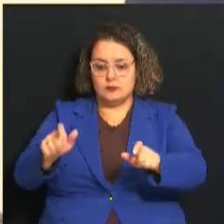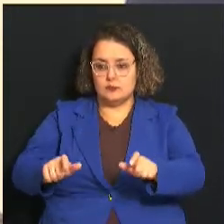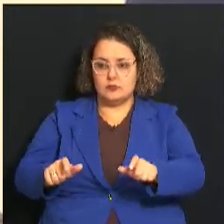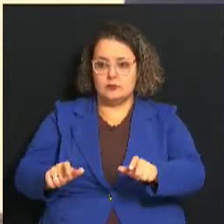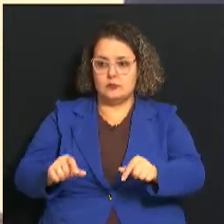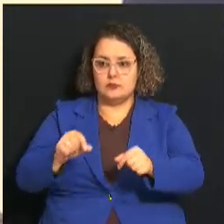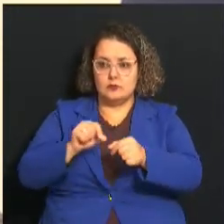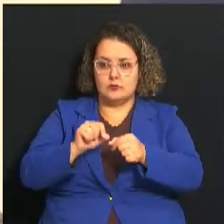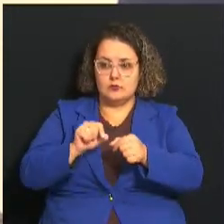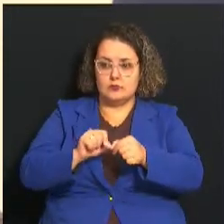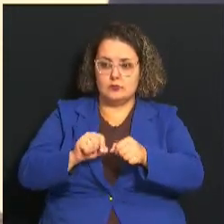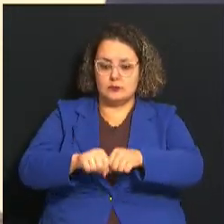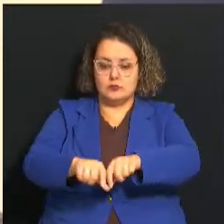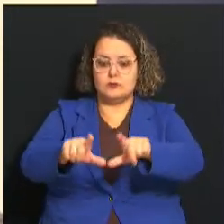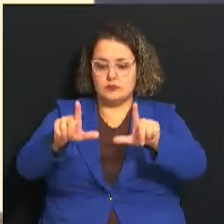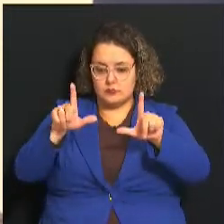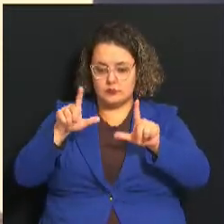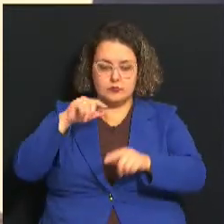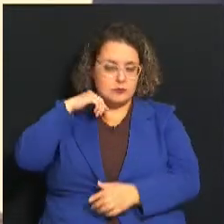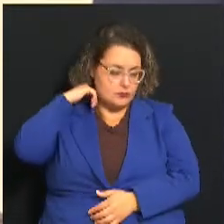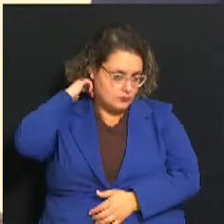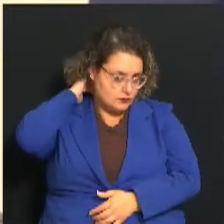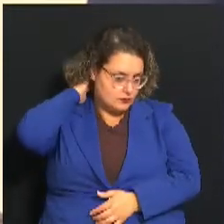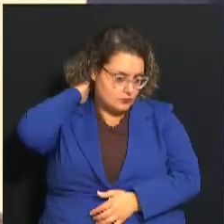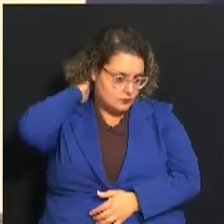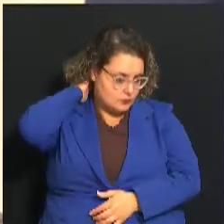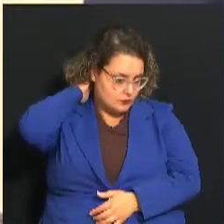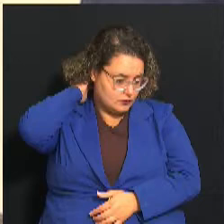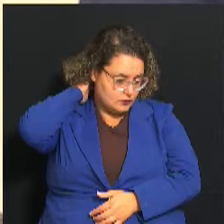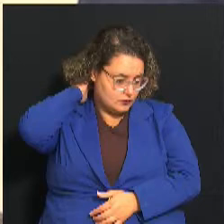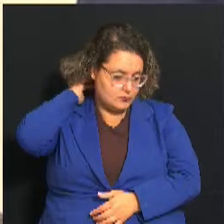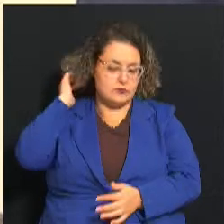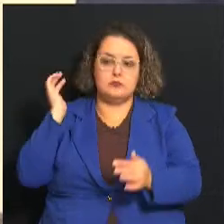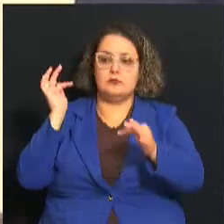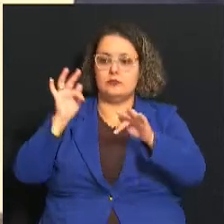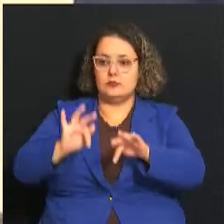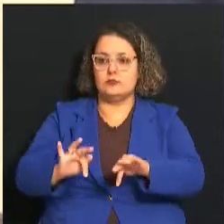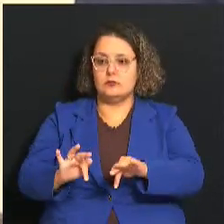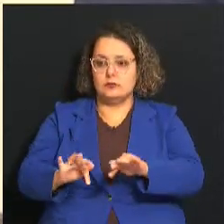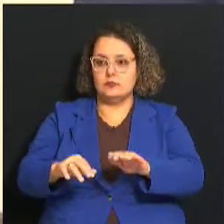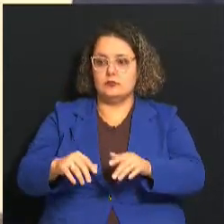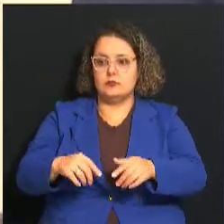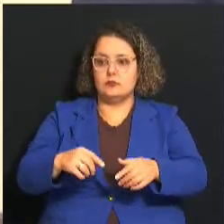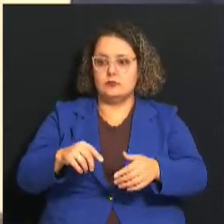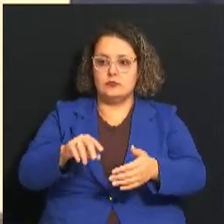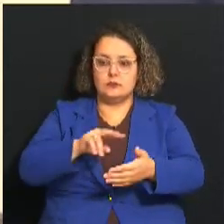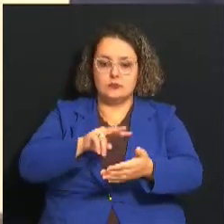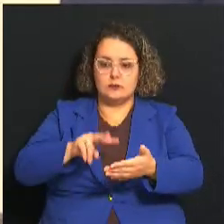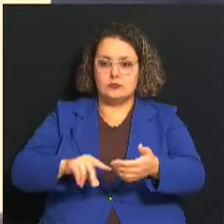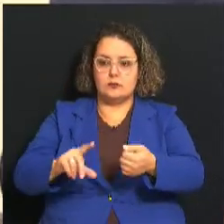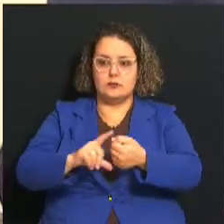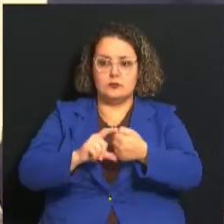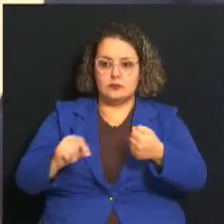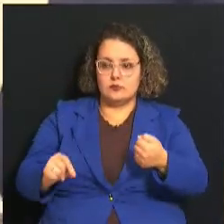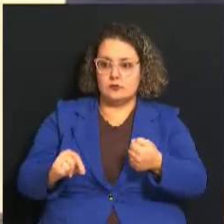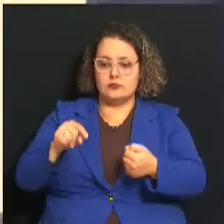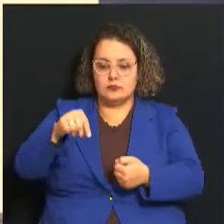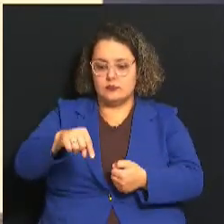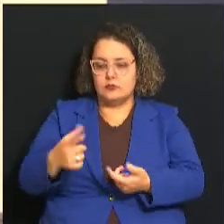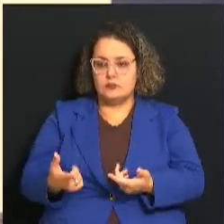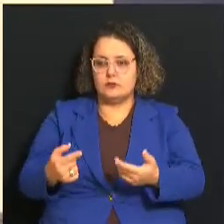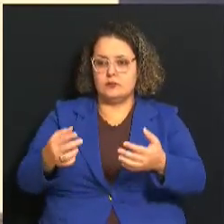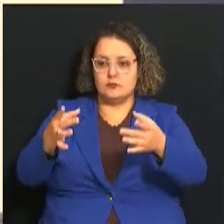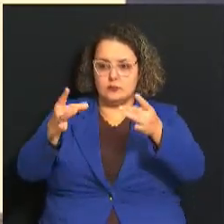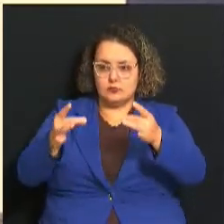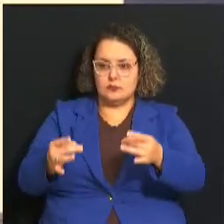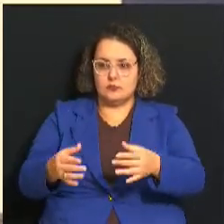algum destaque ao final da leitura, falar, gostaria de discutir artigo tal, ponto tal, aí a gente